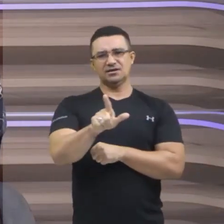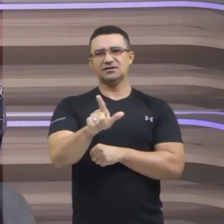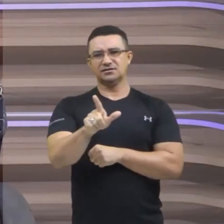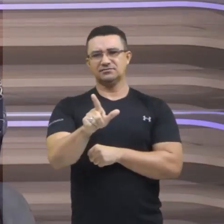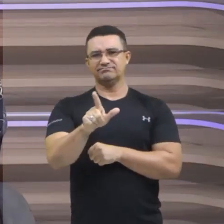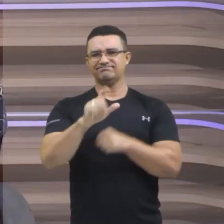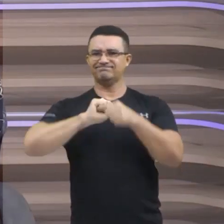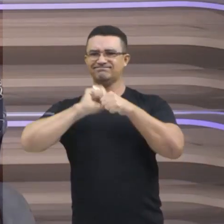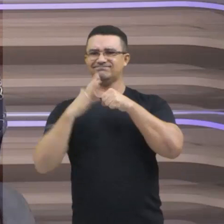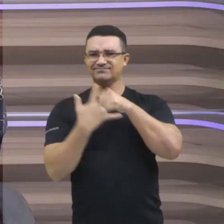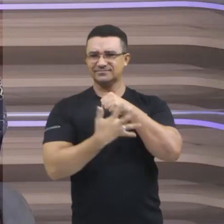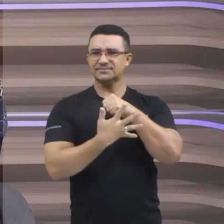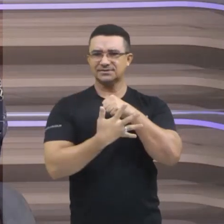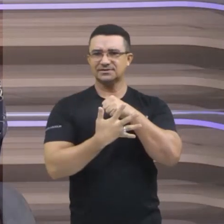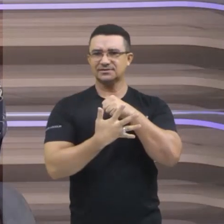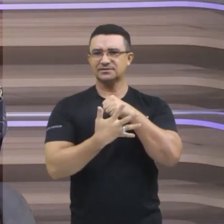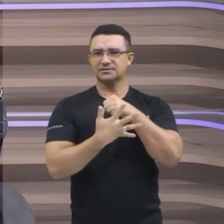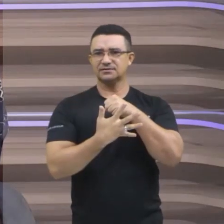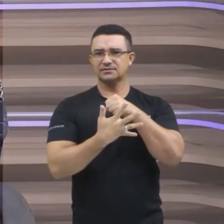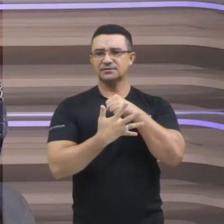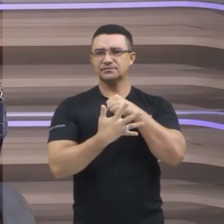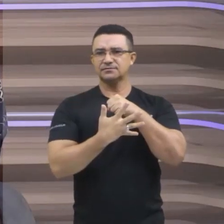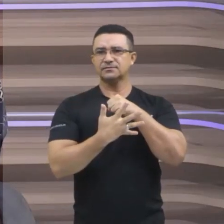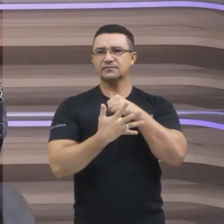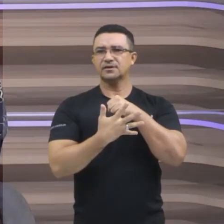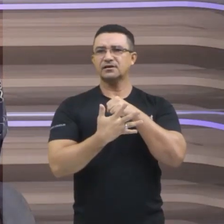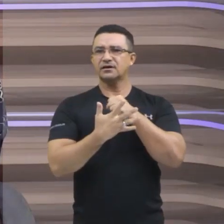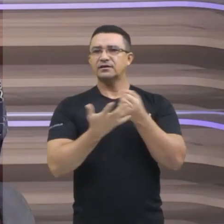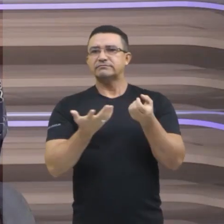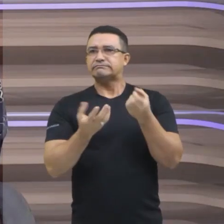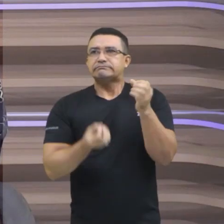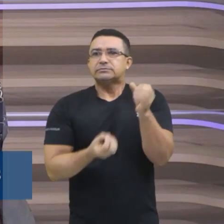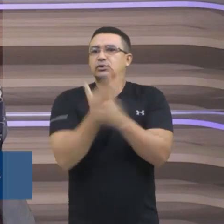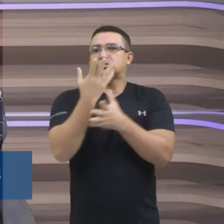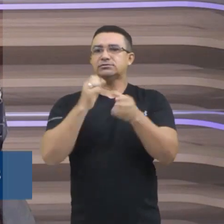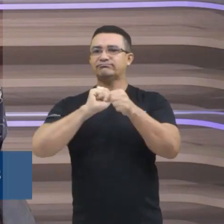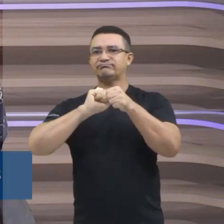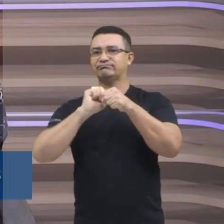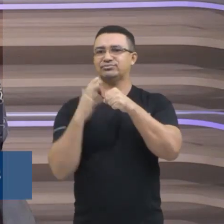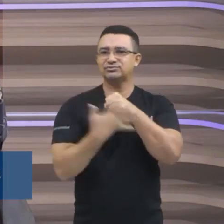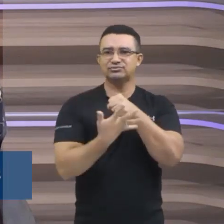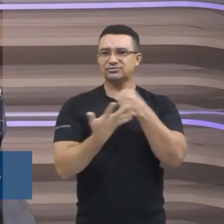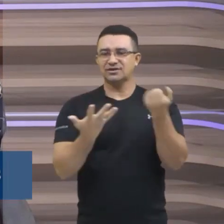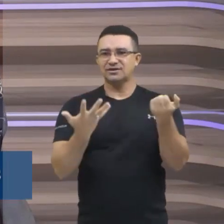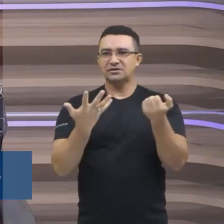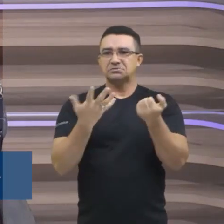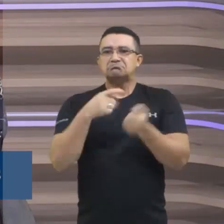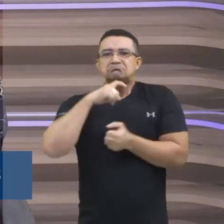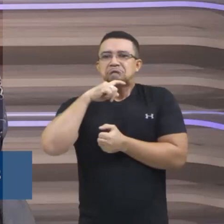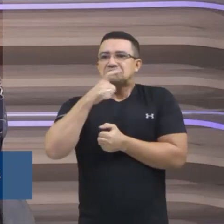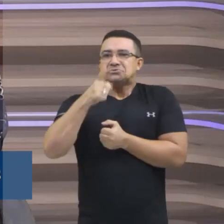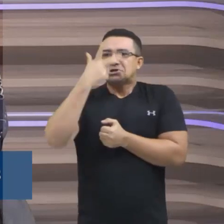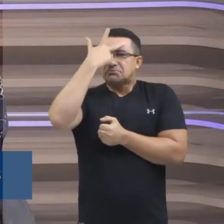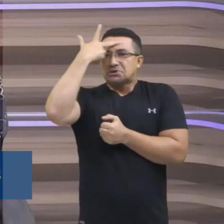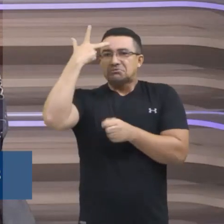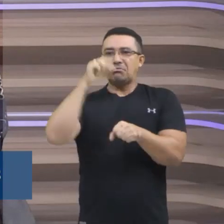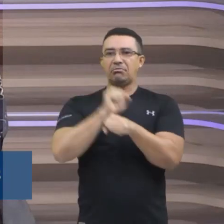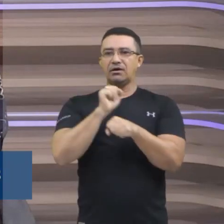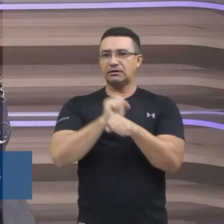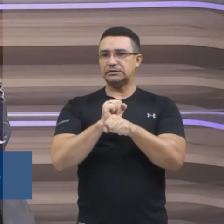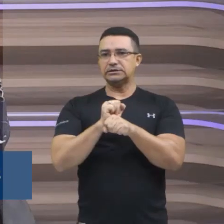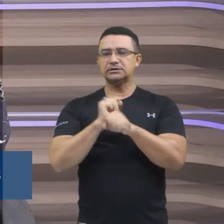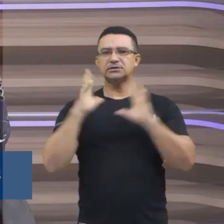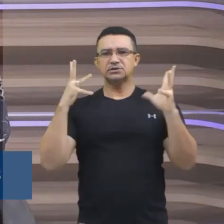vencer esse vírus que veio de uma forma assim inesperada, abalar todas